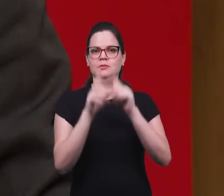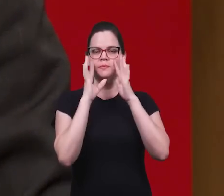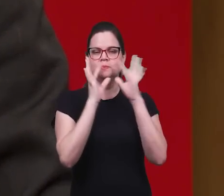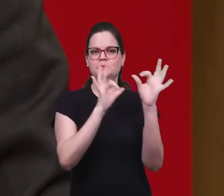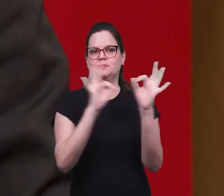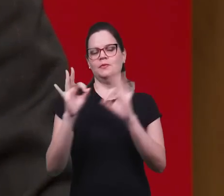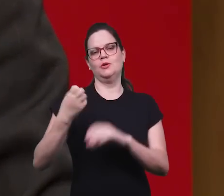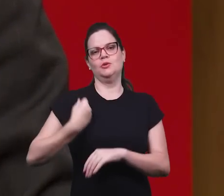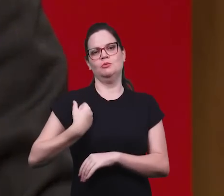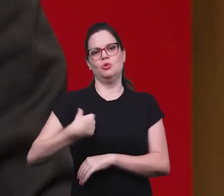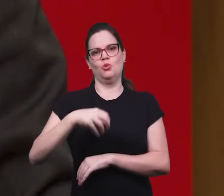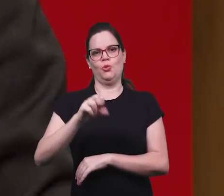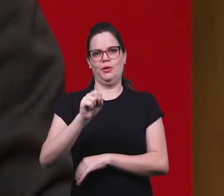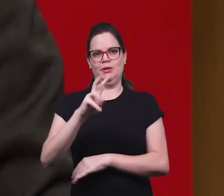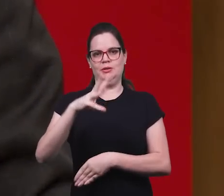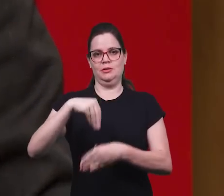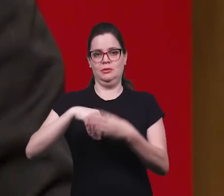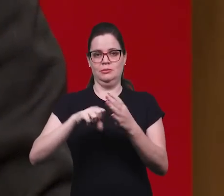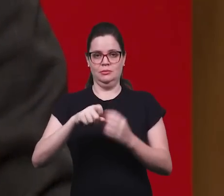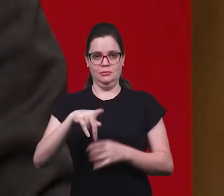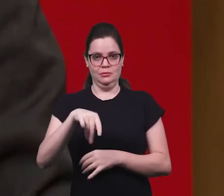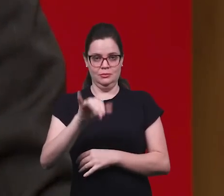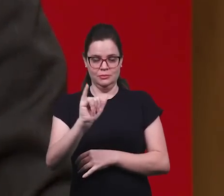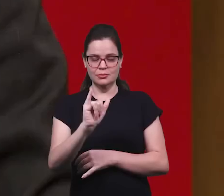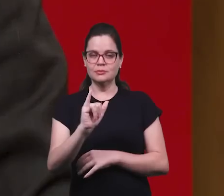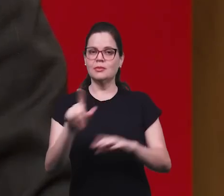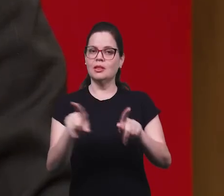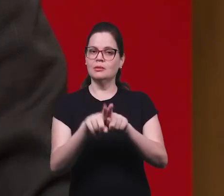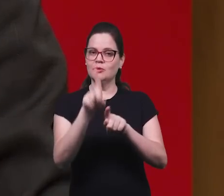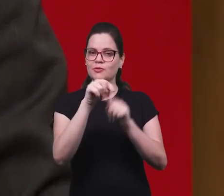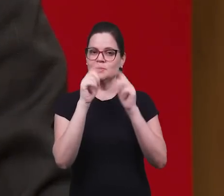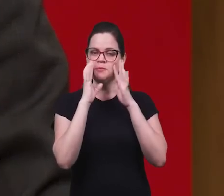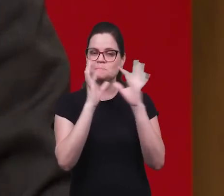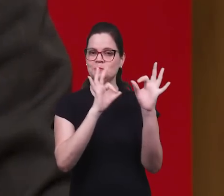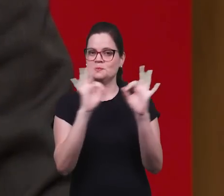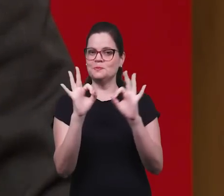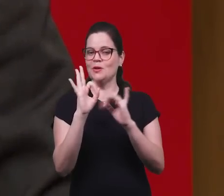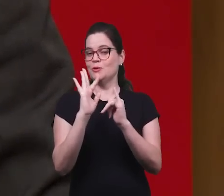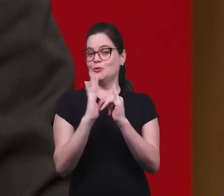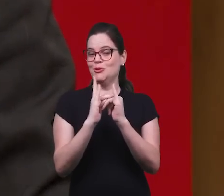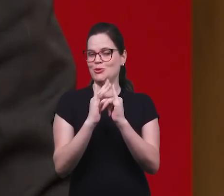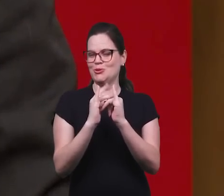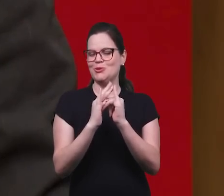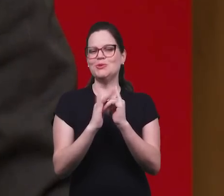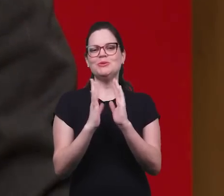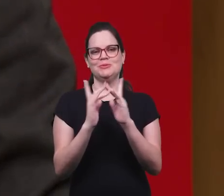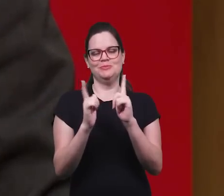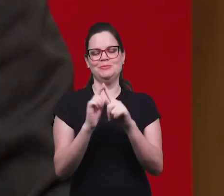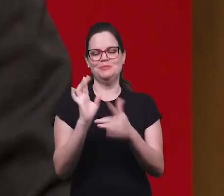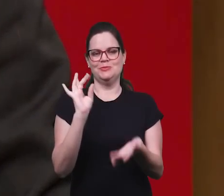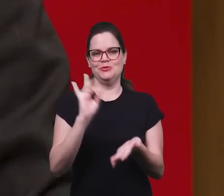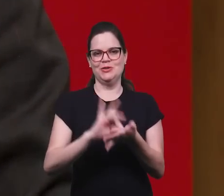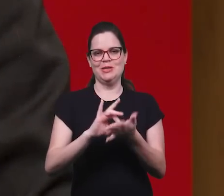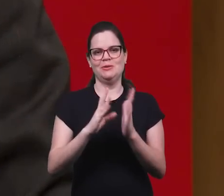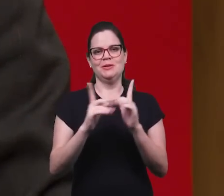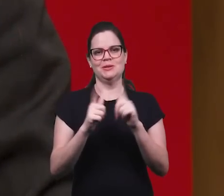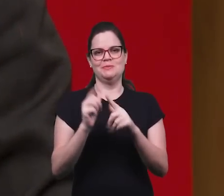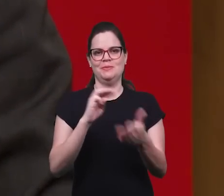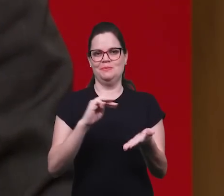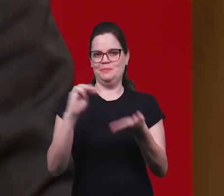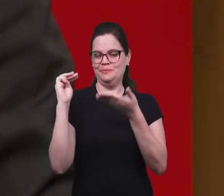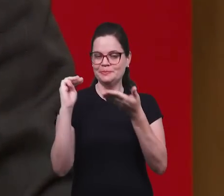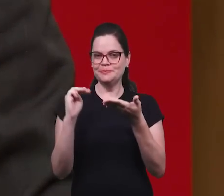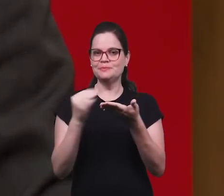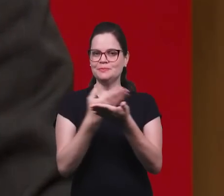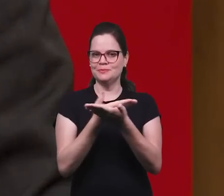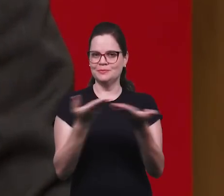canal 85 via Sky Livre, também aqueles que estão nos acompanhando pelas plataformas digitais, o canal oficial da Igreja